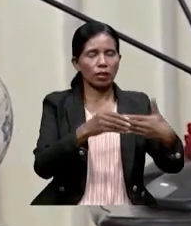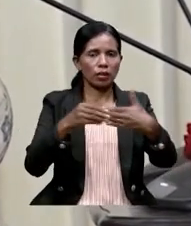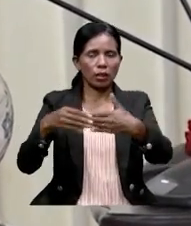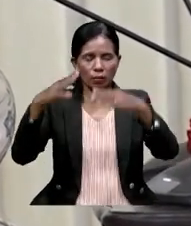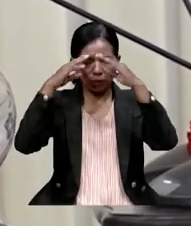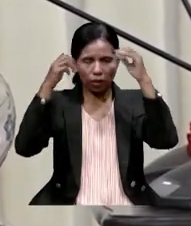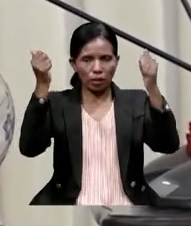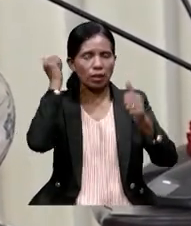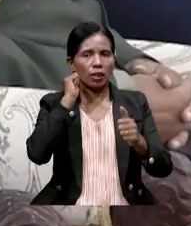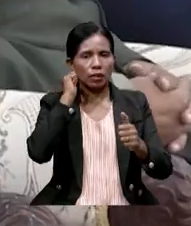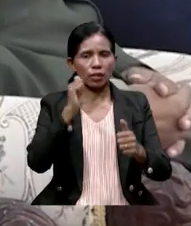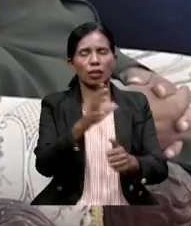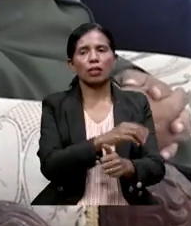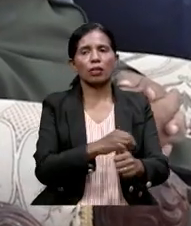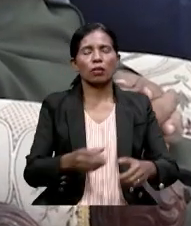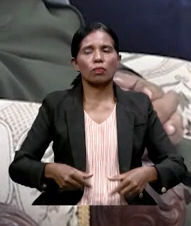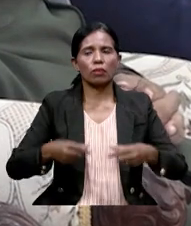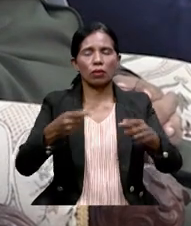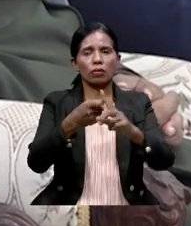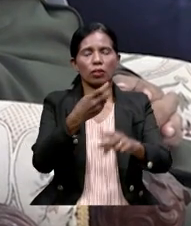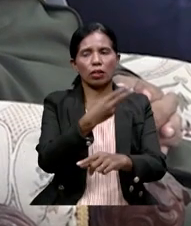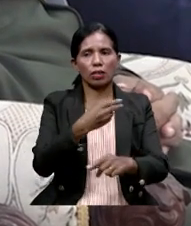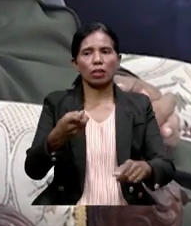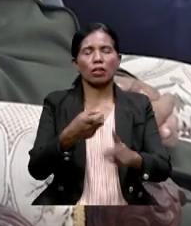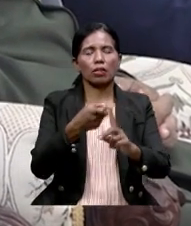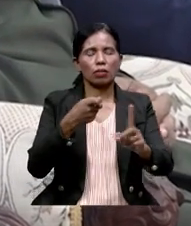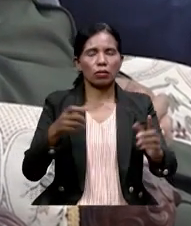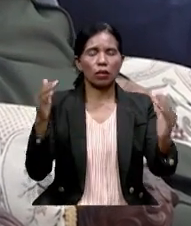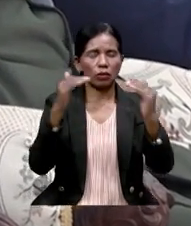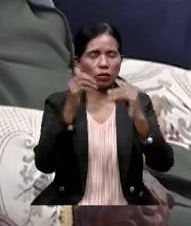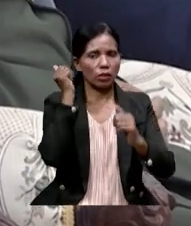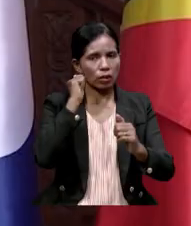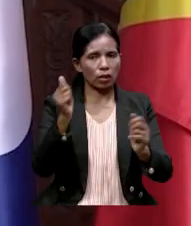presidência ASEAN nebe mak entrega husi Indonésia lihu si simeira ASEAN